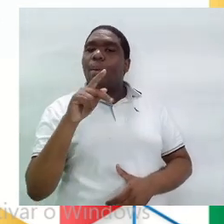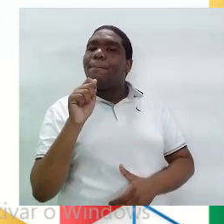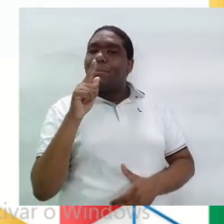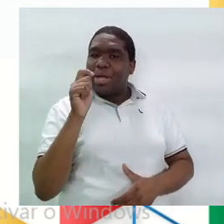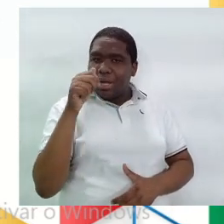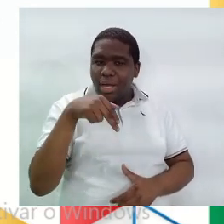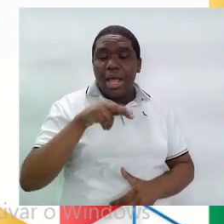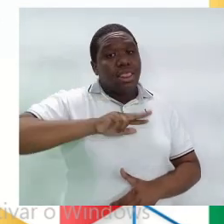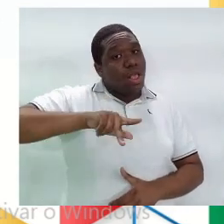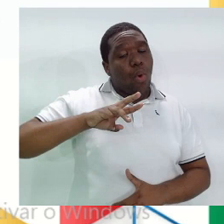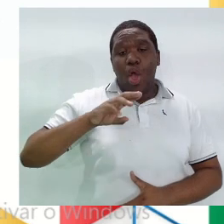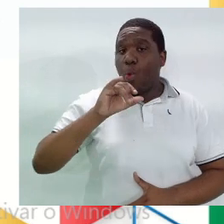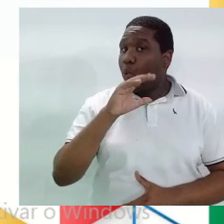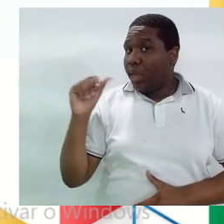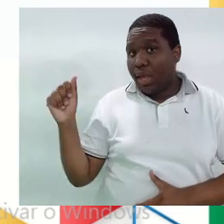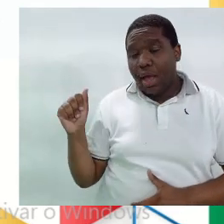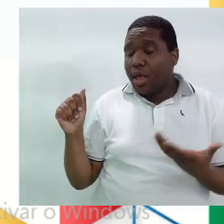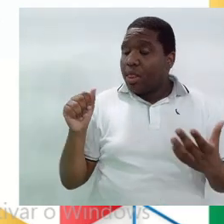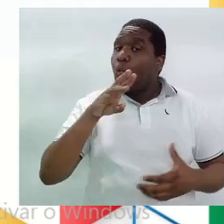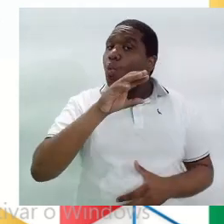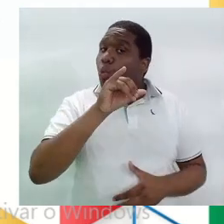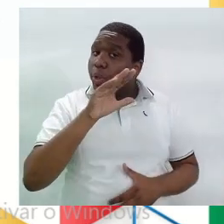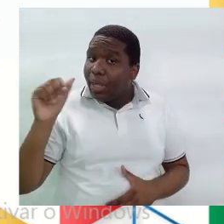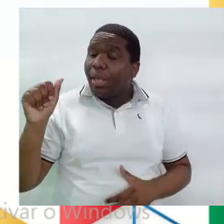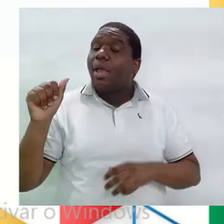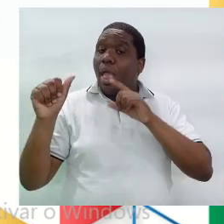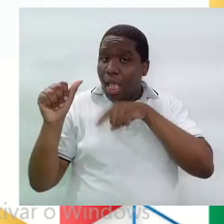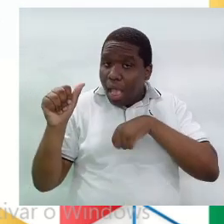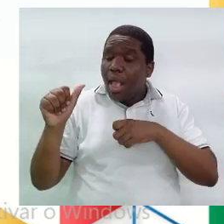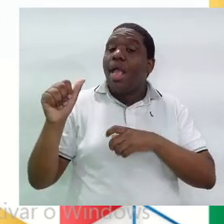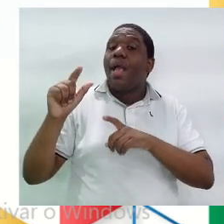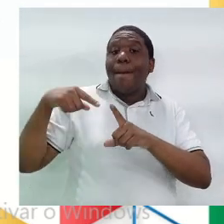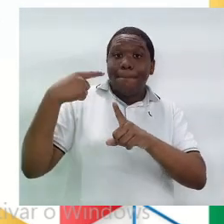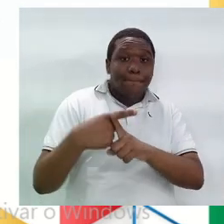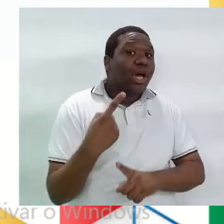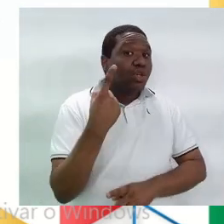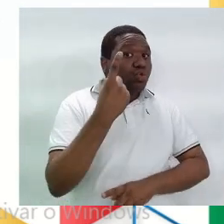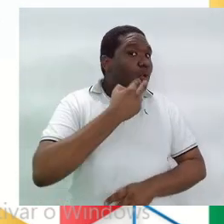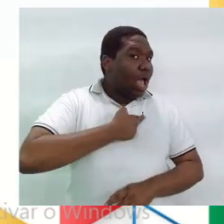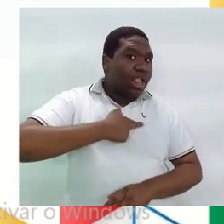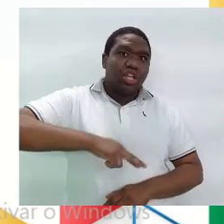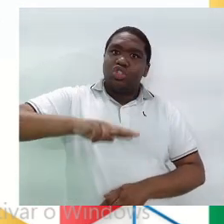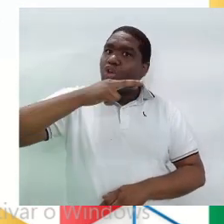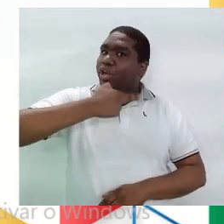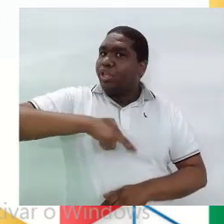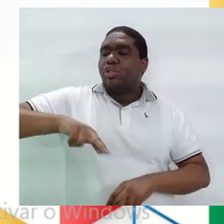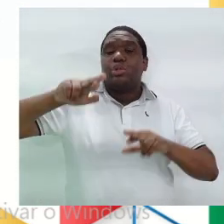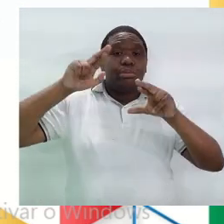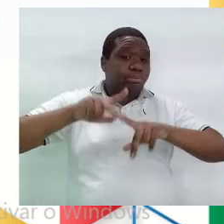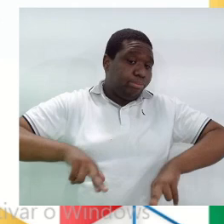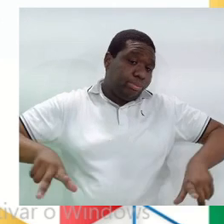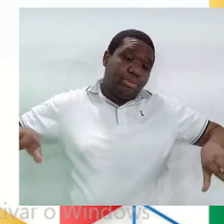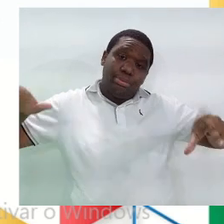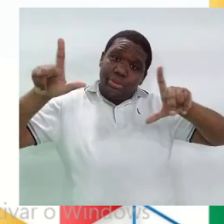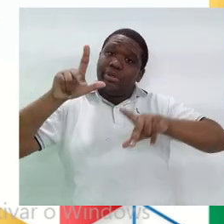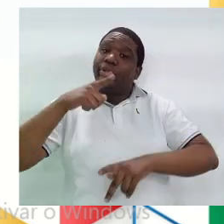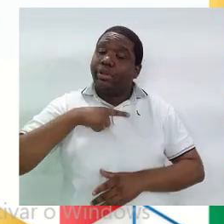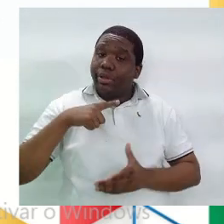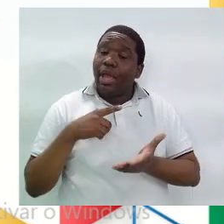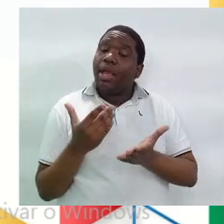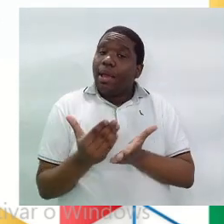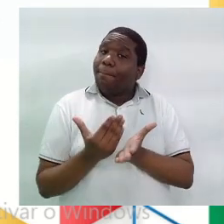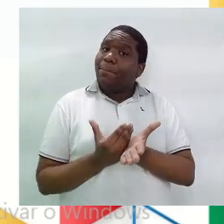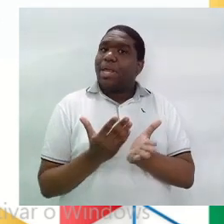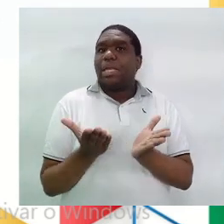são wiccanas. A Wicca é mais uma entre as muitas religiões